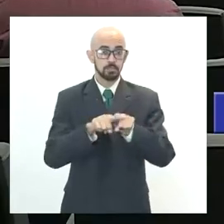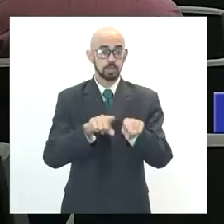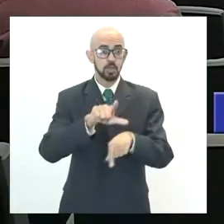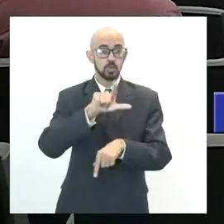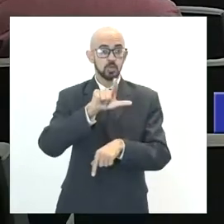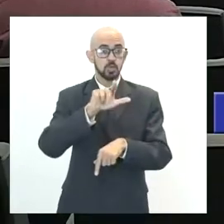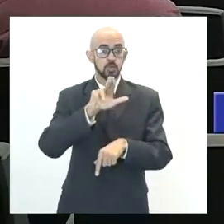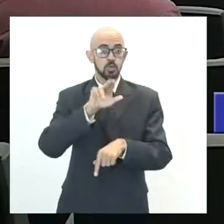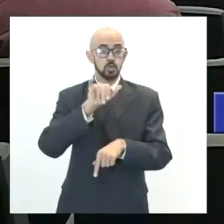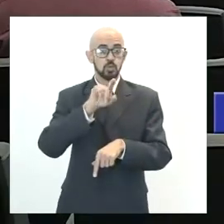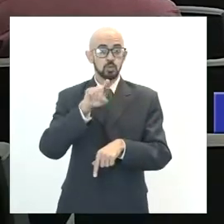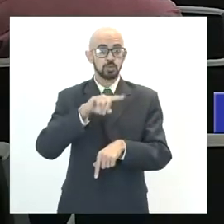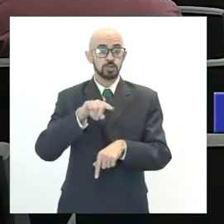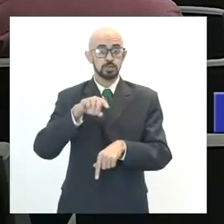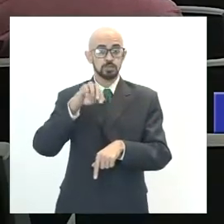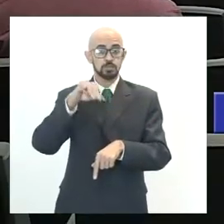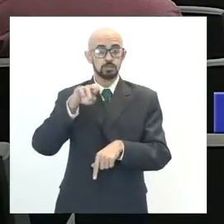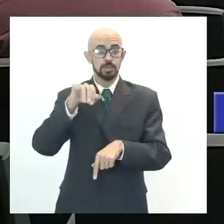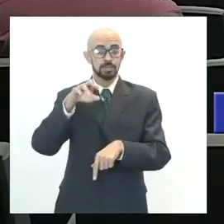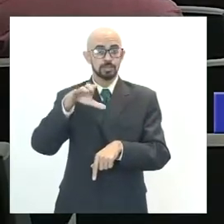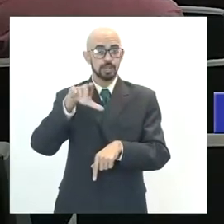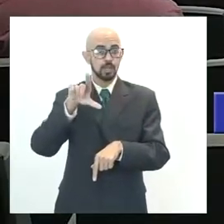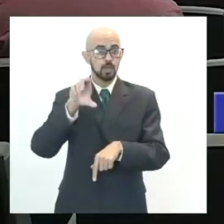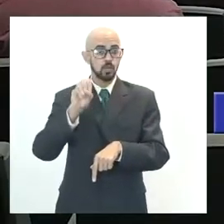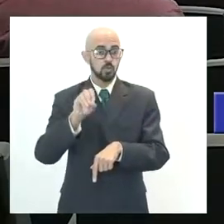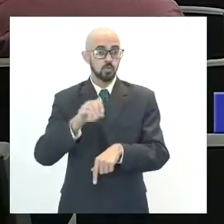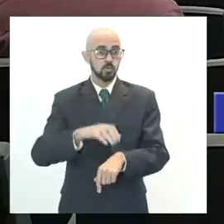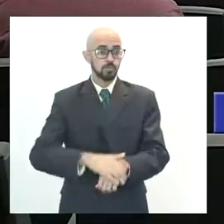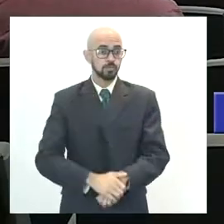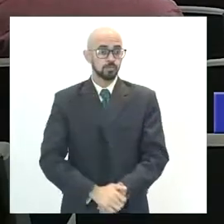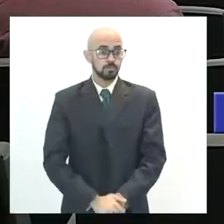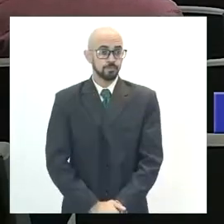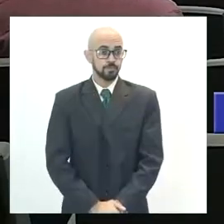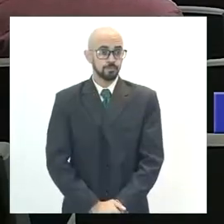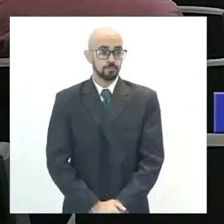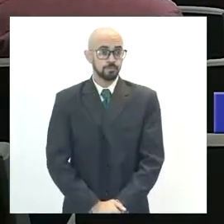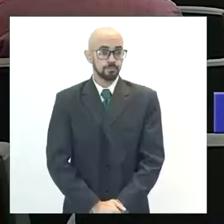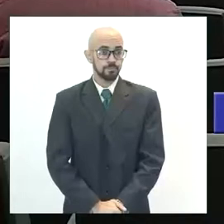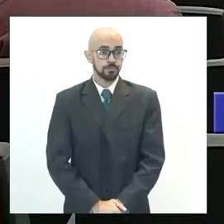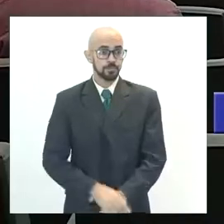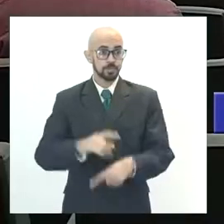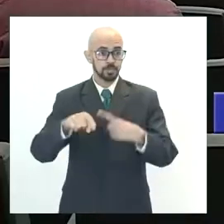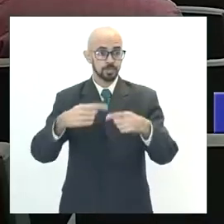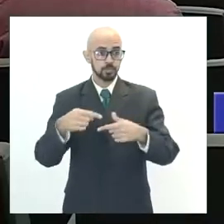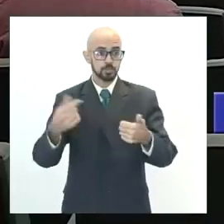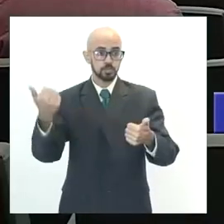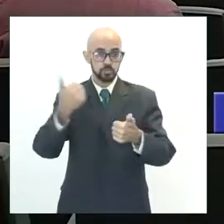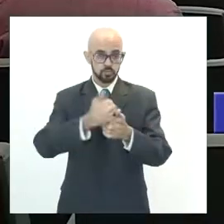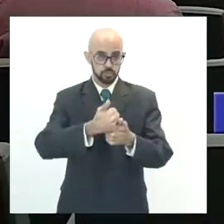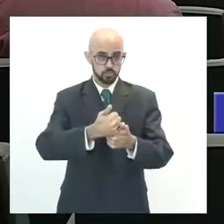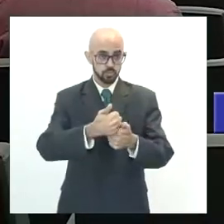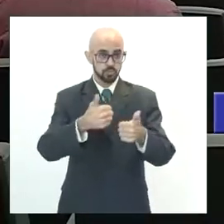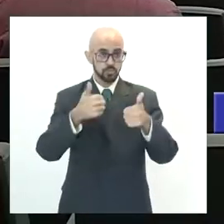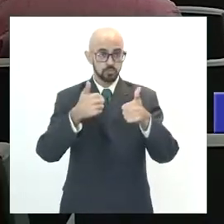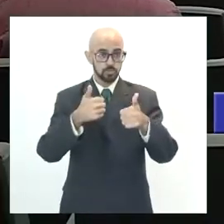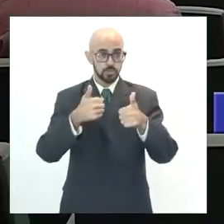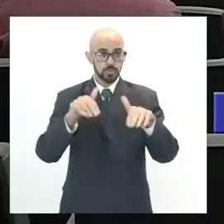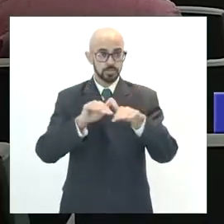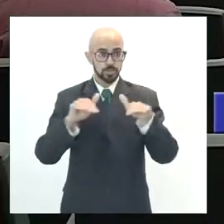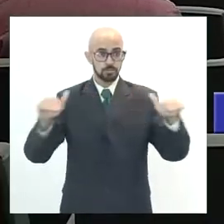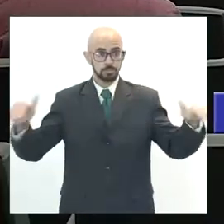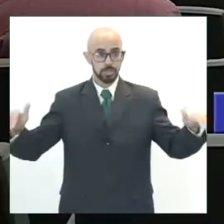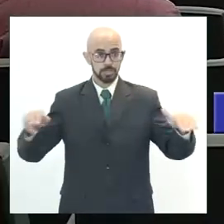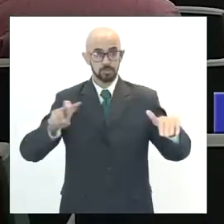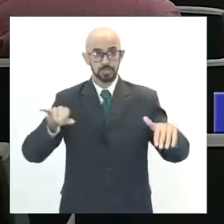Marcelo servidores do Tribunal de Contas então dos Marcelo tá aí agora eu vou depois substituta Marcelo essa mesa vai ser de